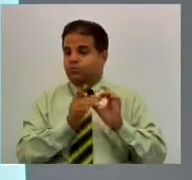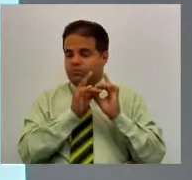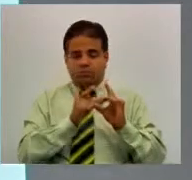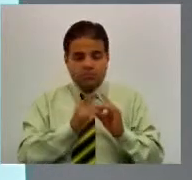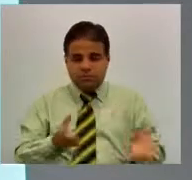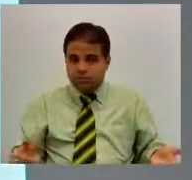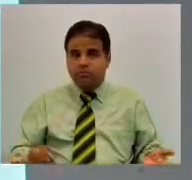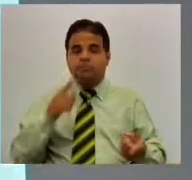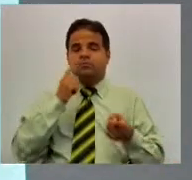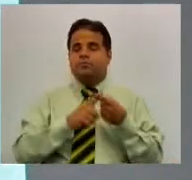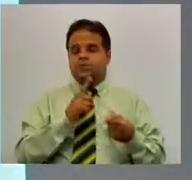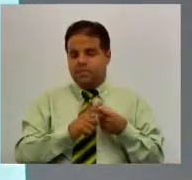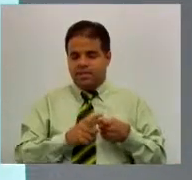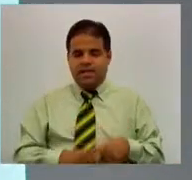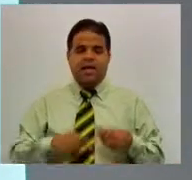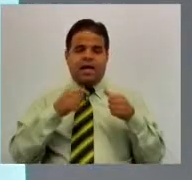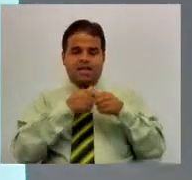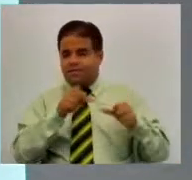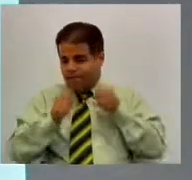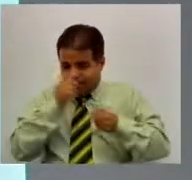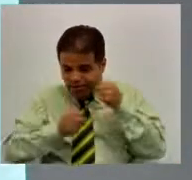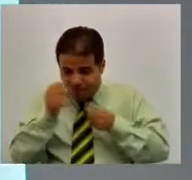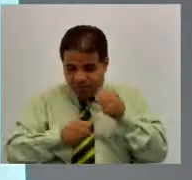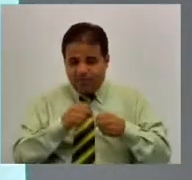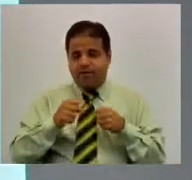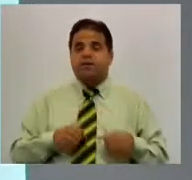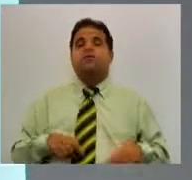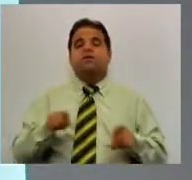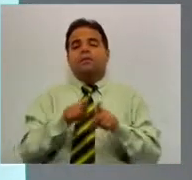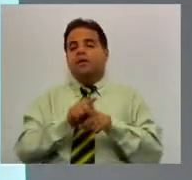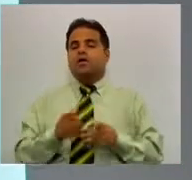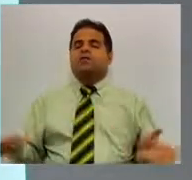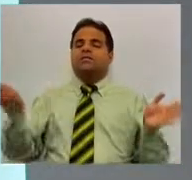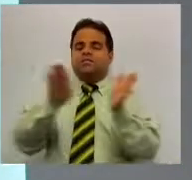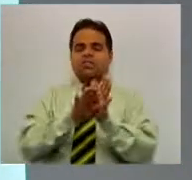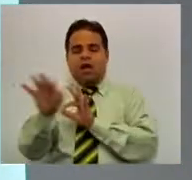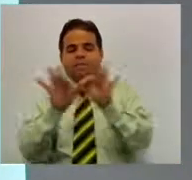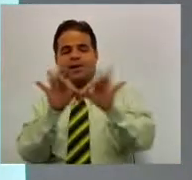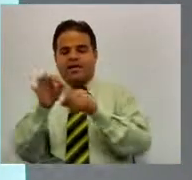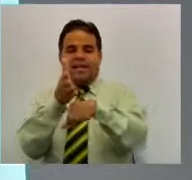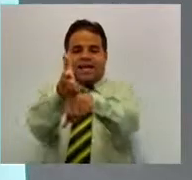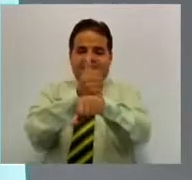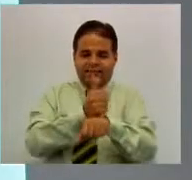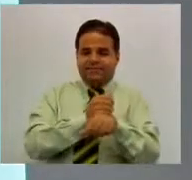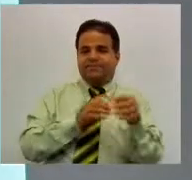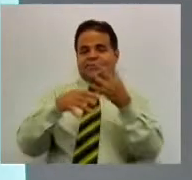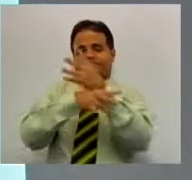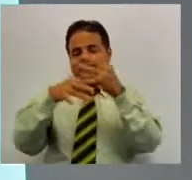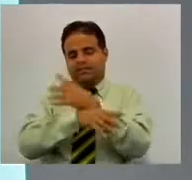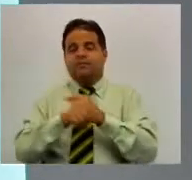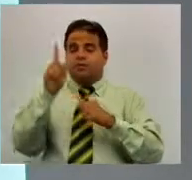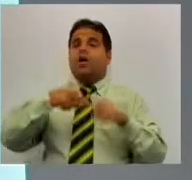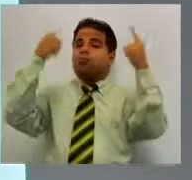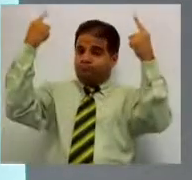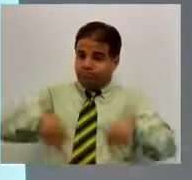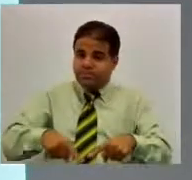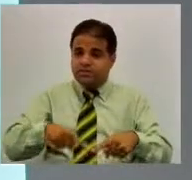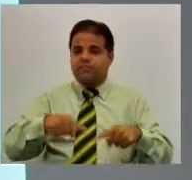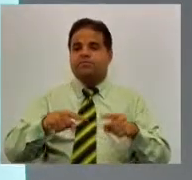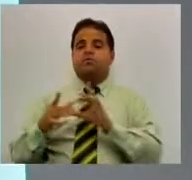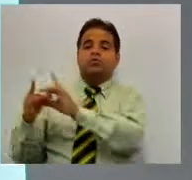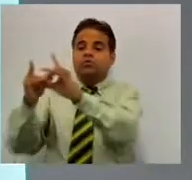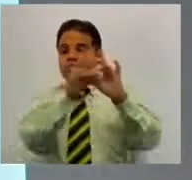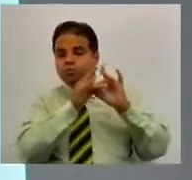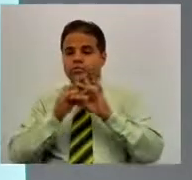aí o transporte não fica correndo atrás do prejuízo e a gente consegue planejar a cidade antes. Então, esse é um grande desafio da gente unir